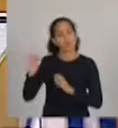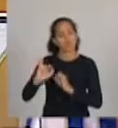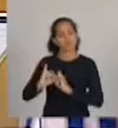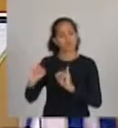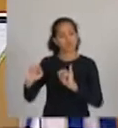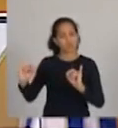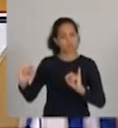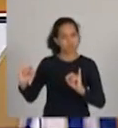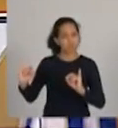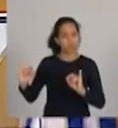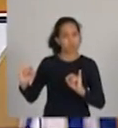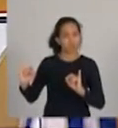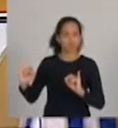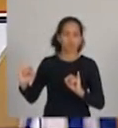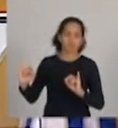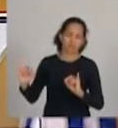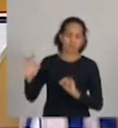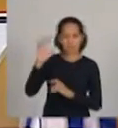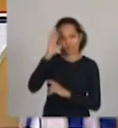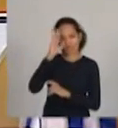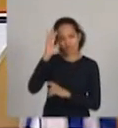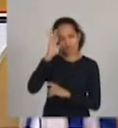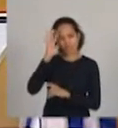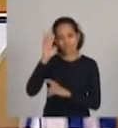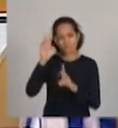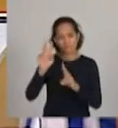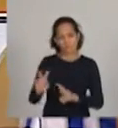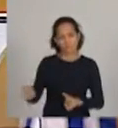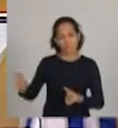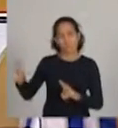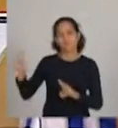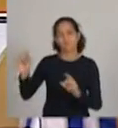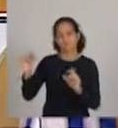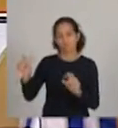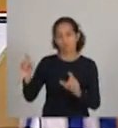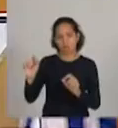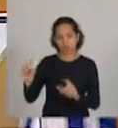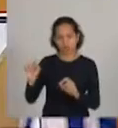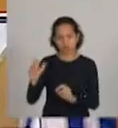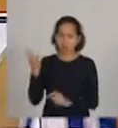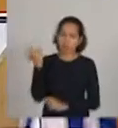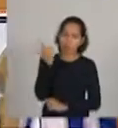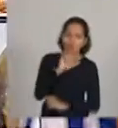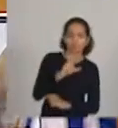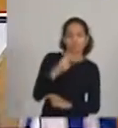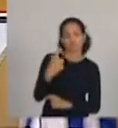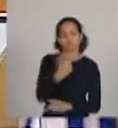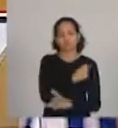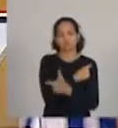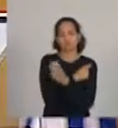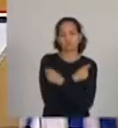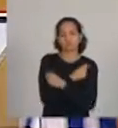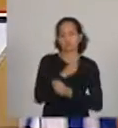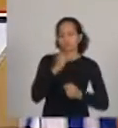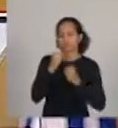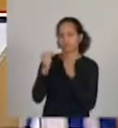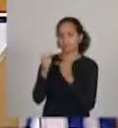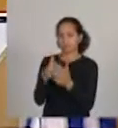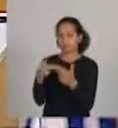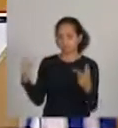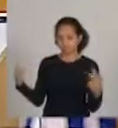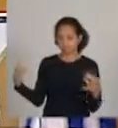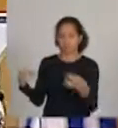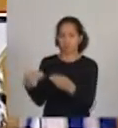uma campanha Vista Azul na quarta-feira, dia 26, pela vacinação dos jornalistas. Este público-alvo